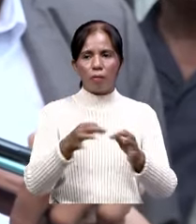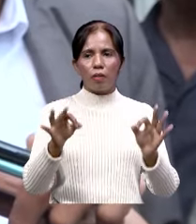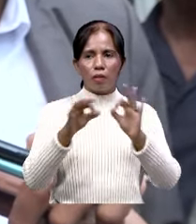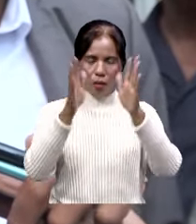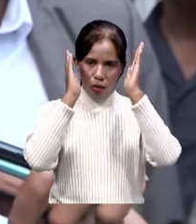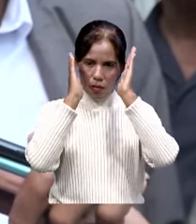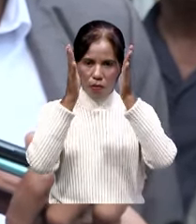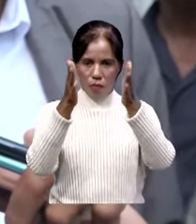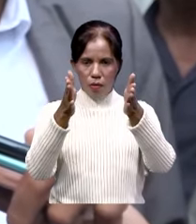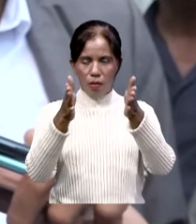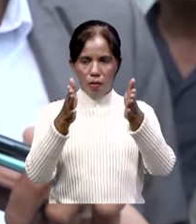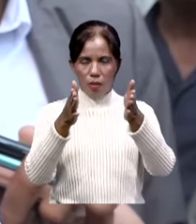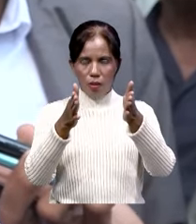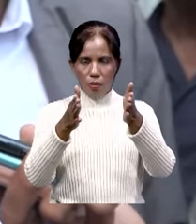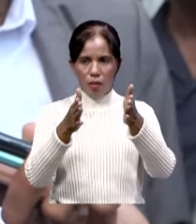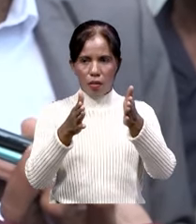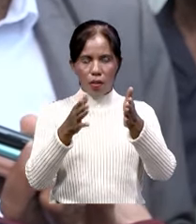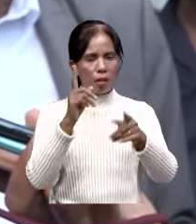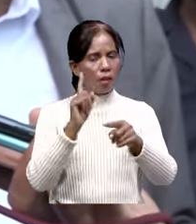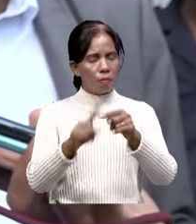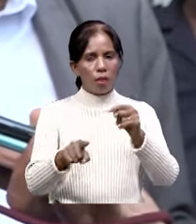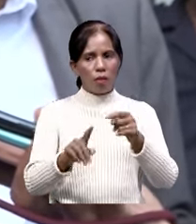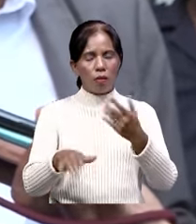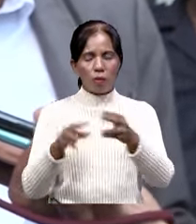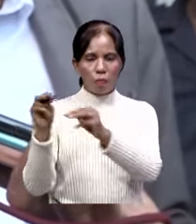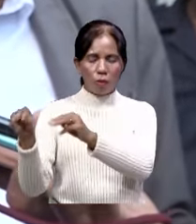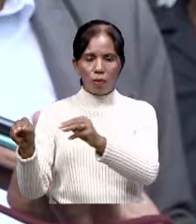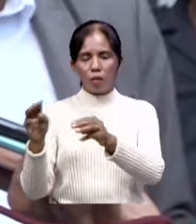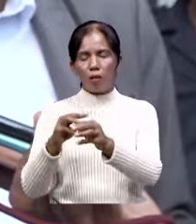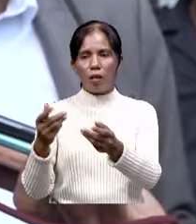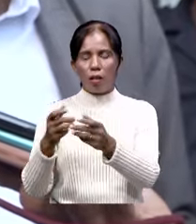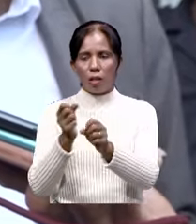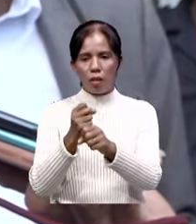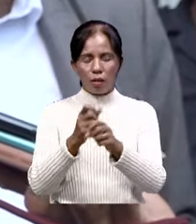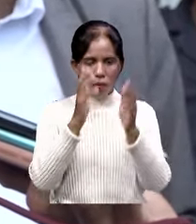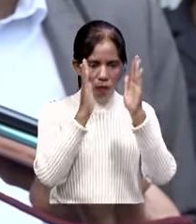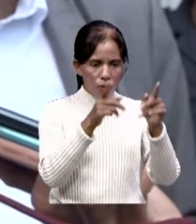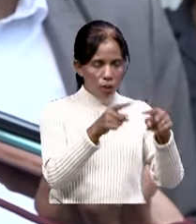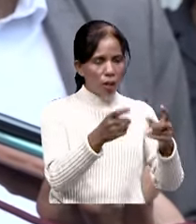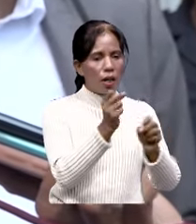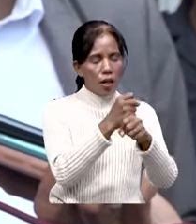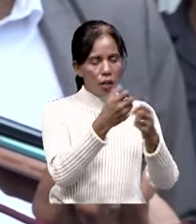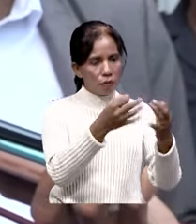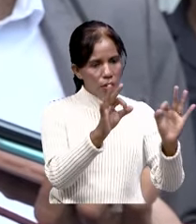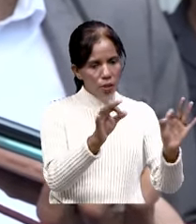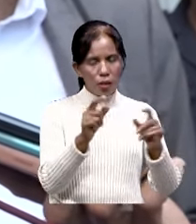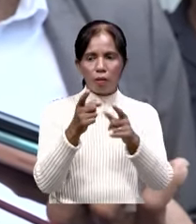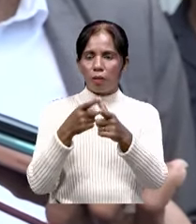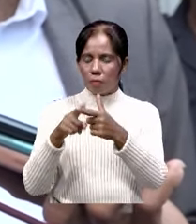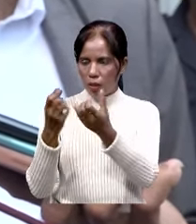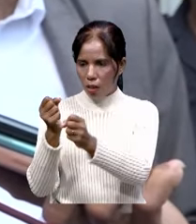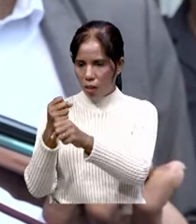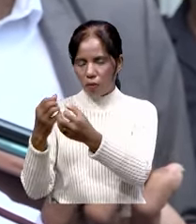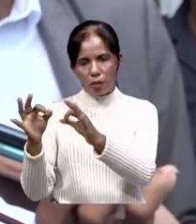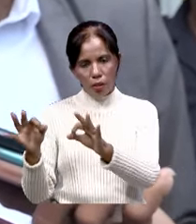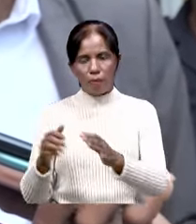foco halo target ne. La bre ite boko to ne boko to ne boko to ite target ne foco. Ite ne halo ten foco to halo hoto. Ia